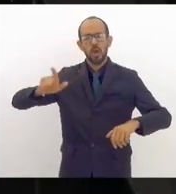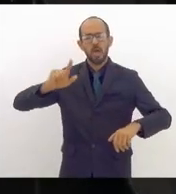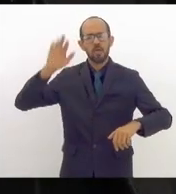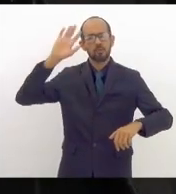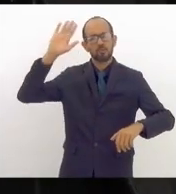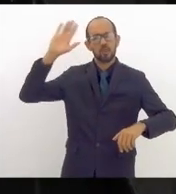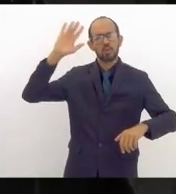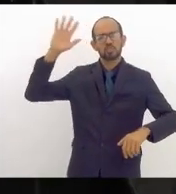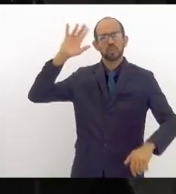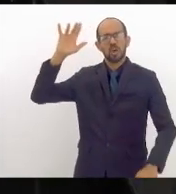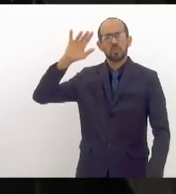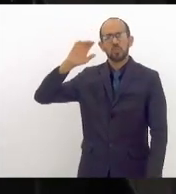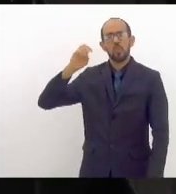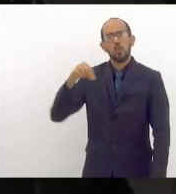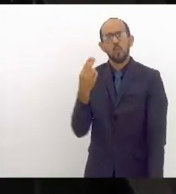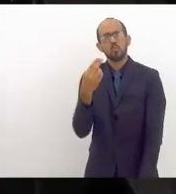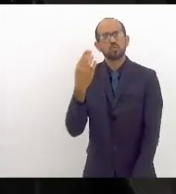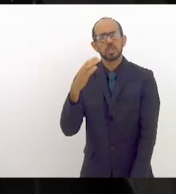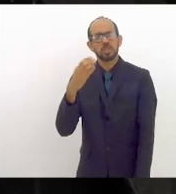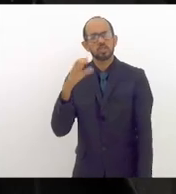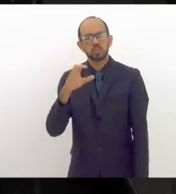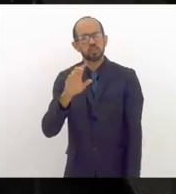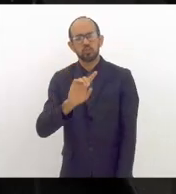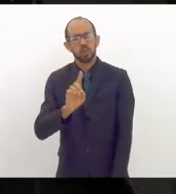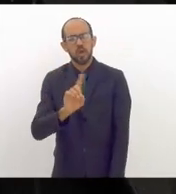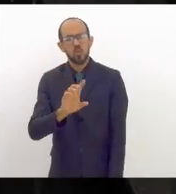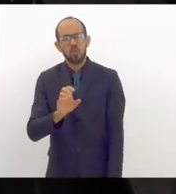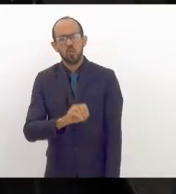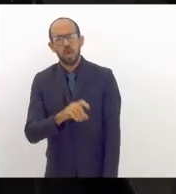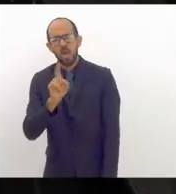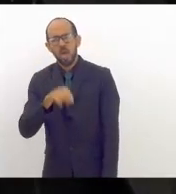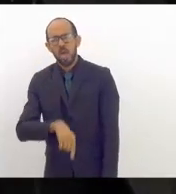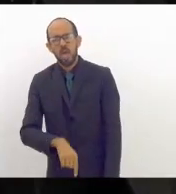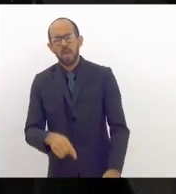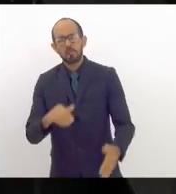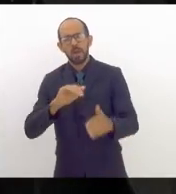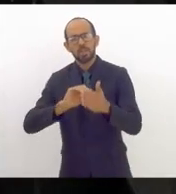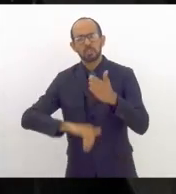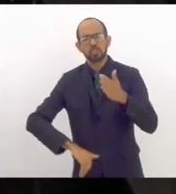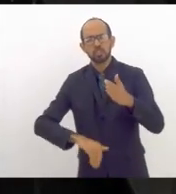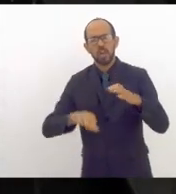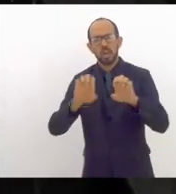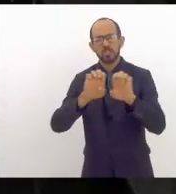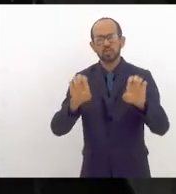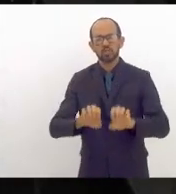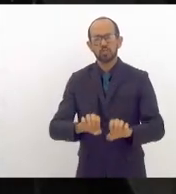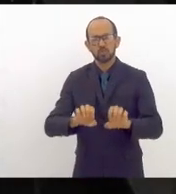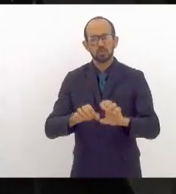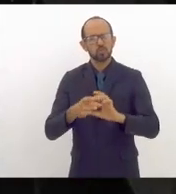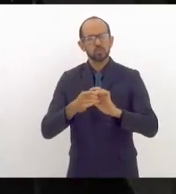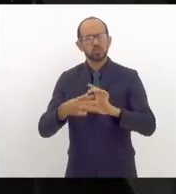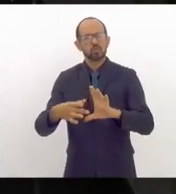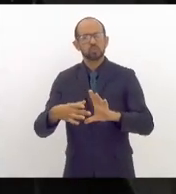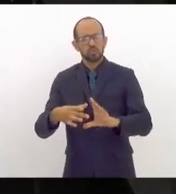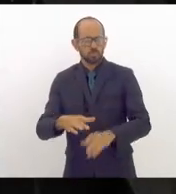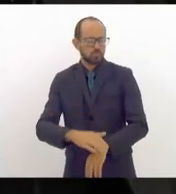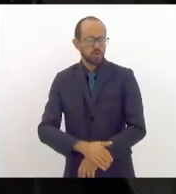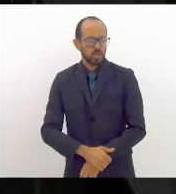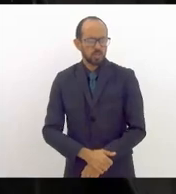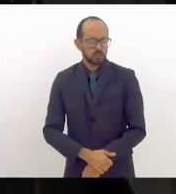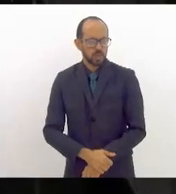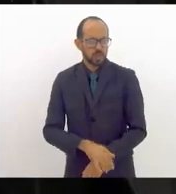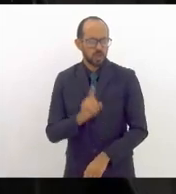são questionamentos para desestruturar a ordem democrática são